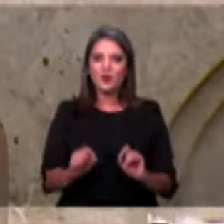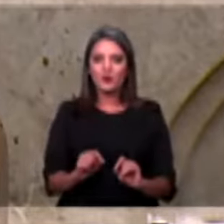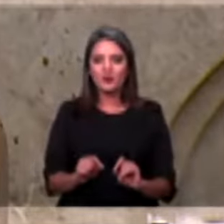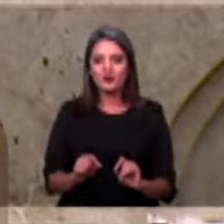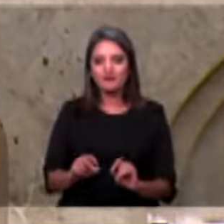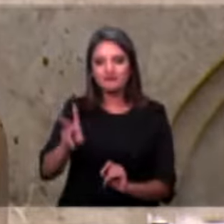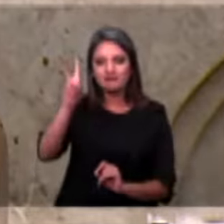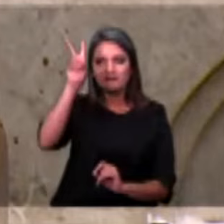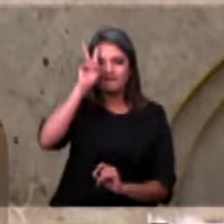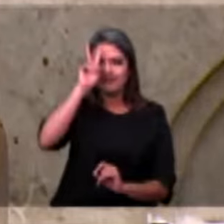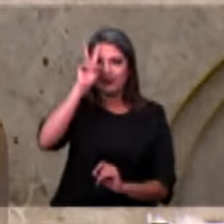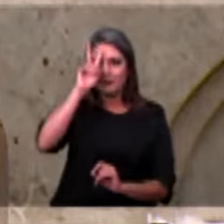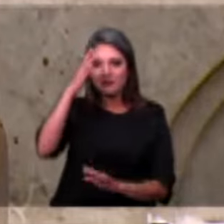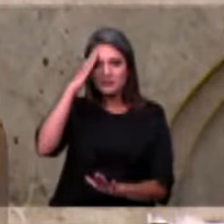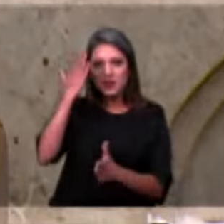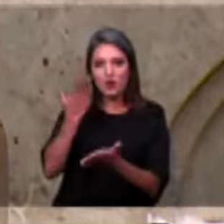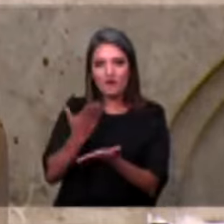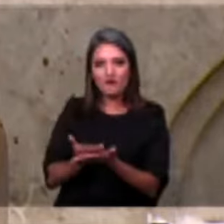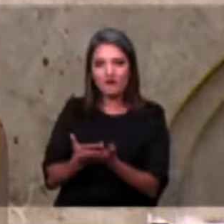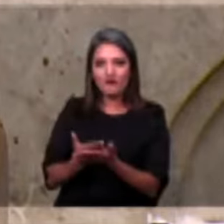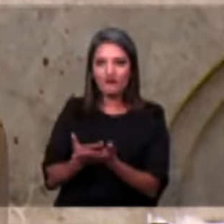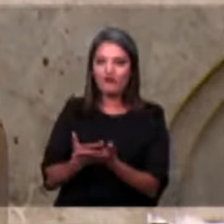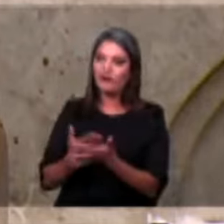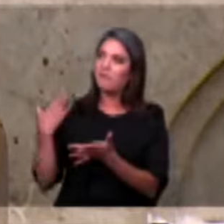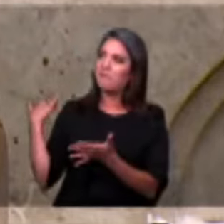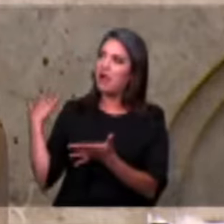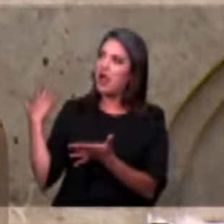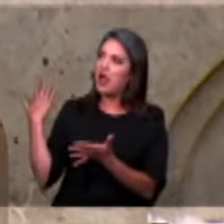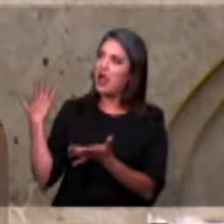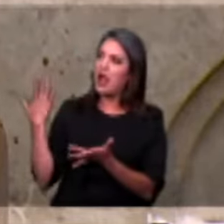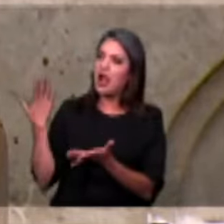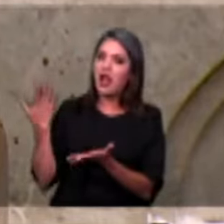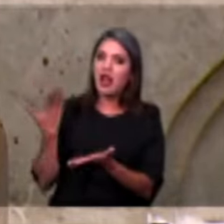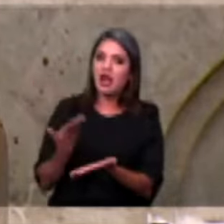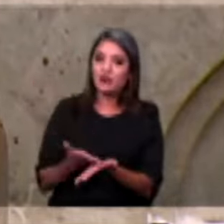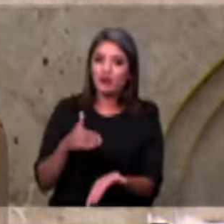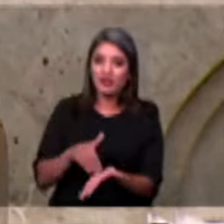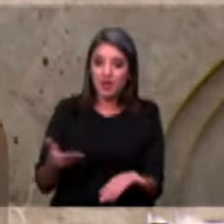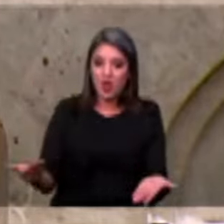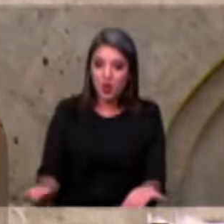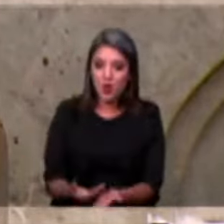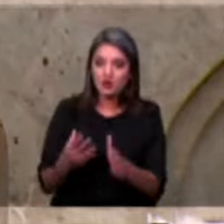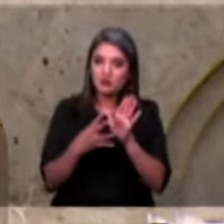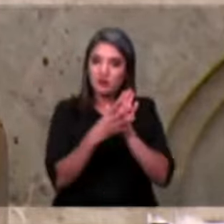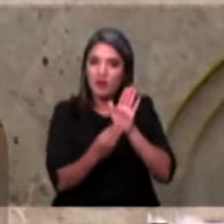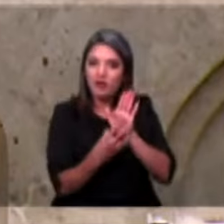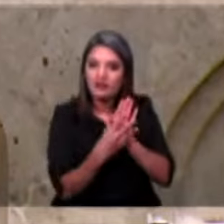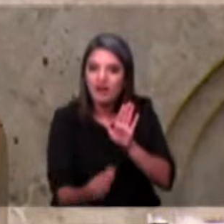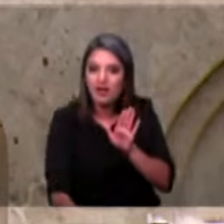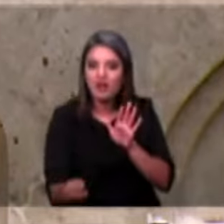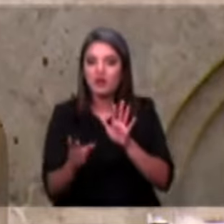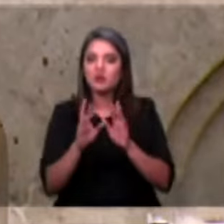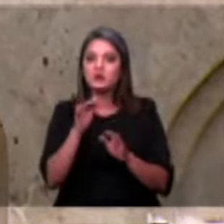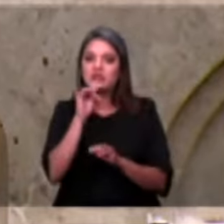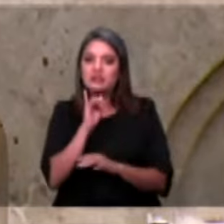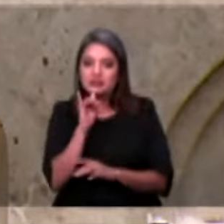dos passos que nos trouxeram até aqui, até onde a vista e a memória